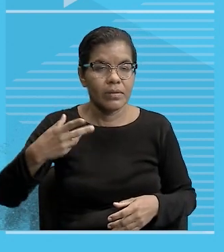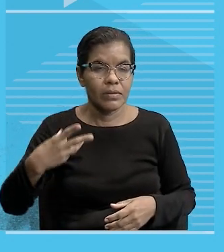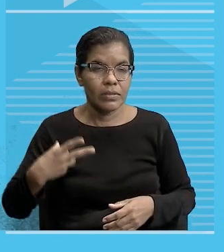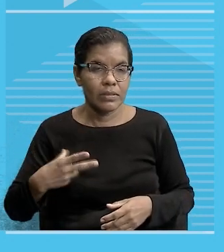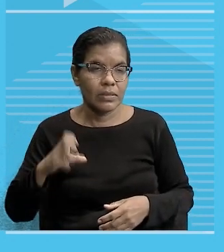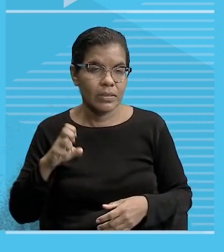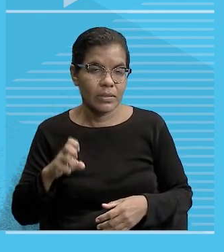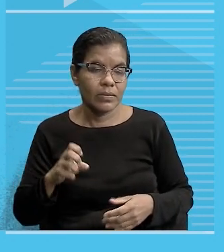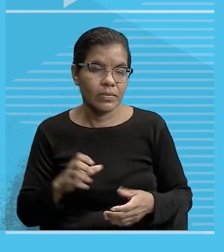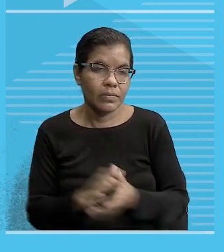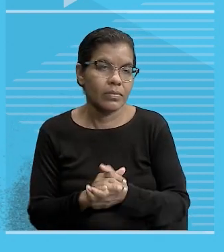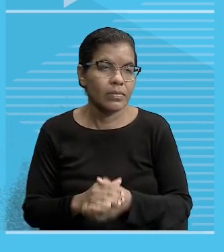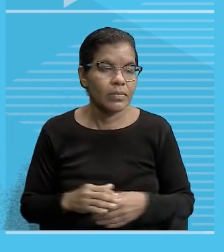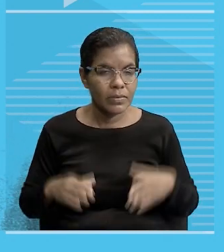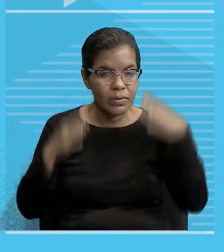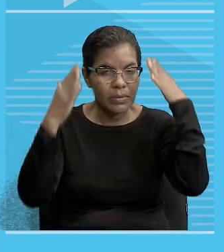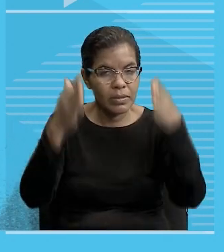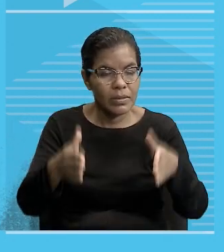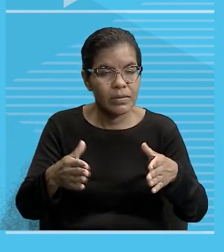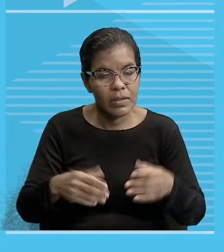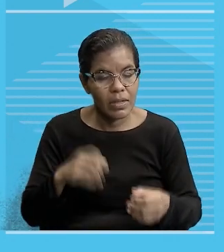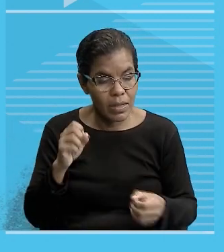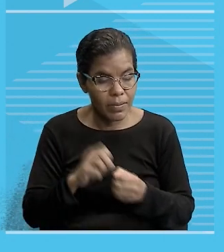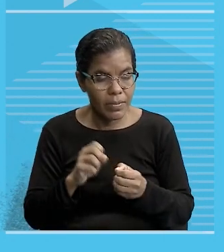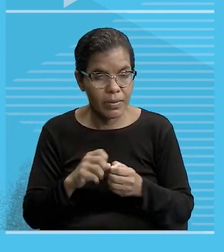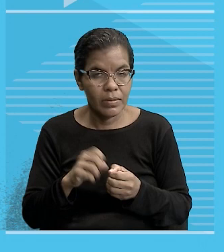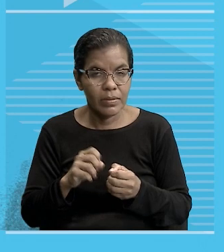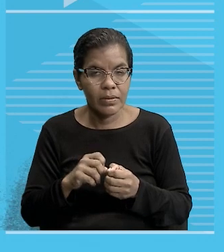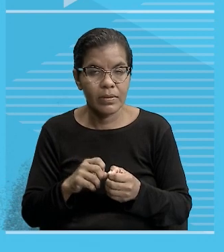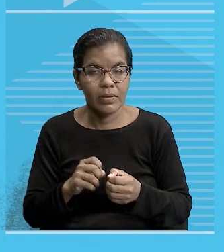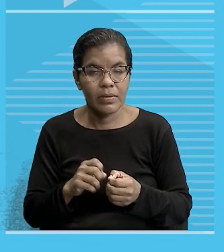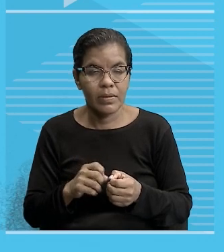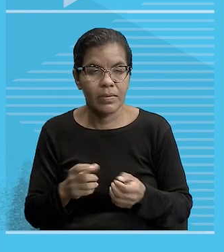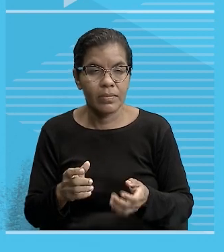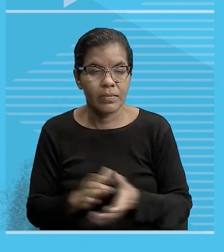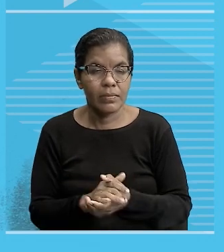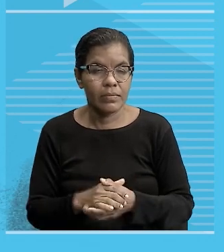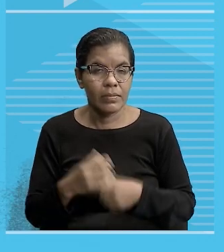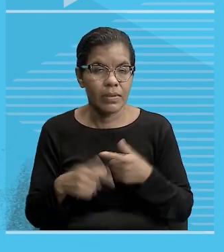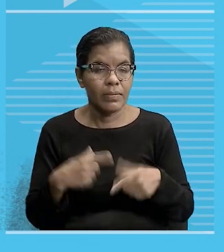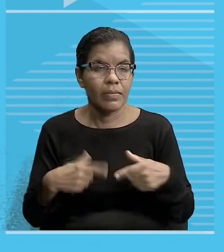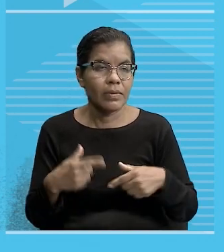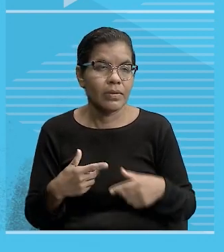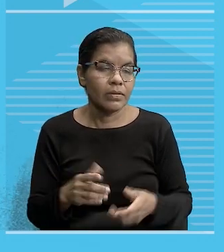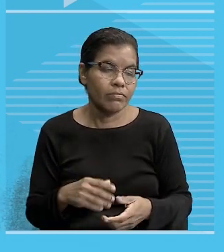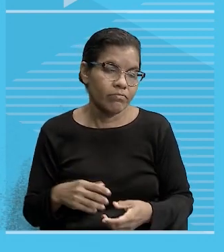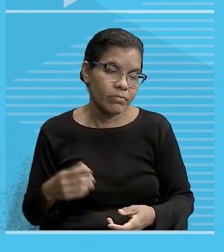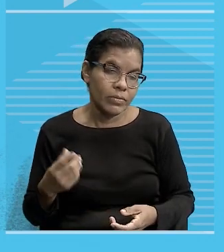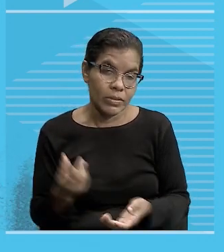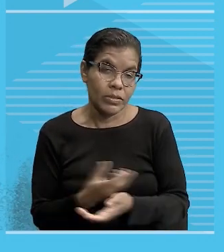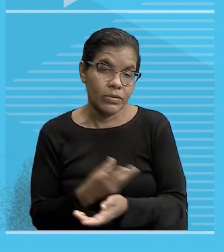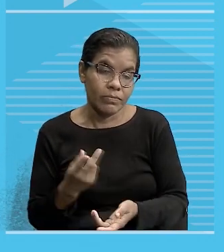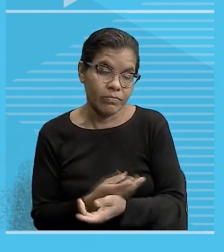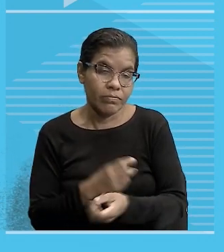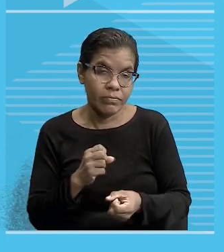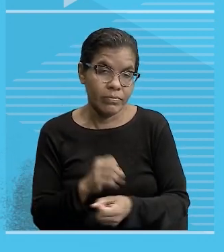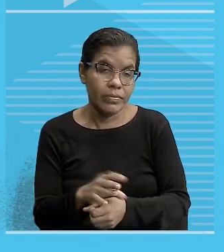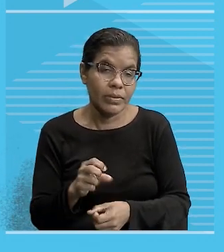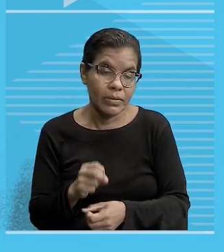ou seja se concentrava só na produção vamos produzir depois a gente vende não sabe